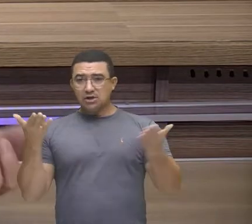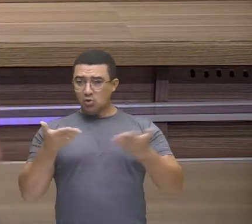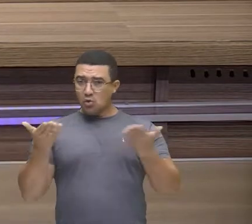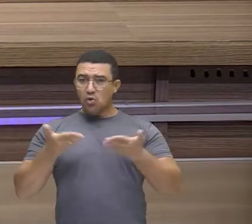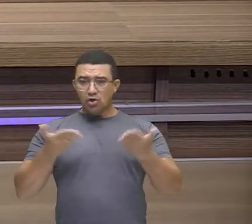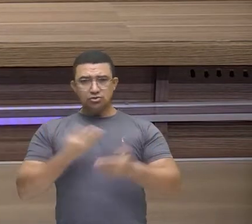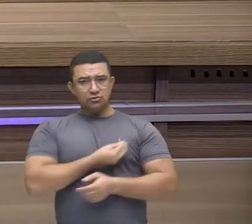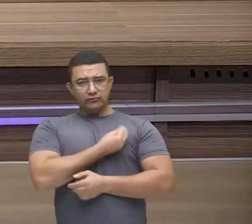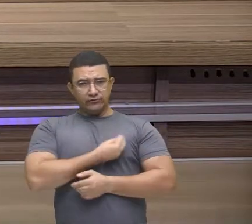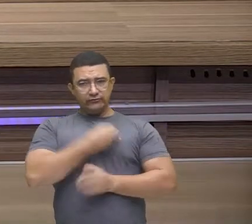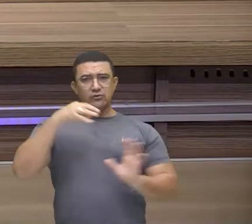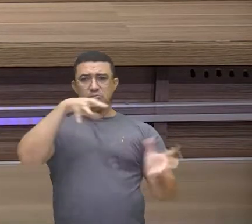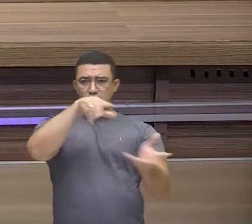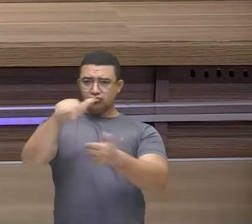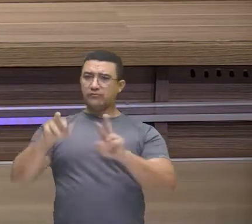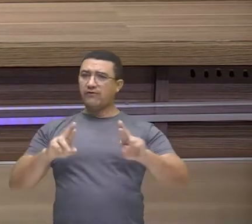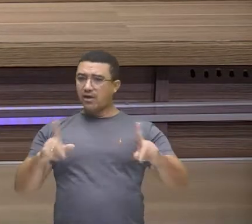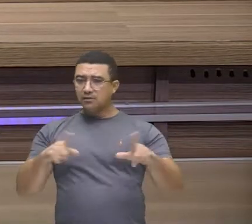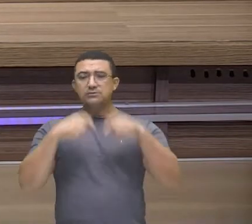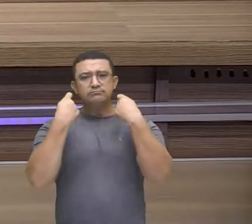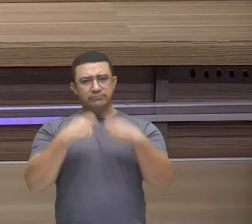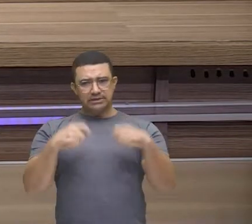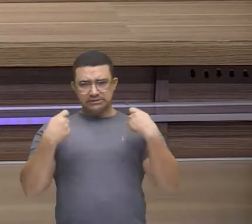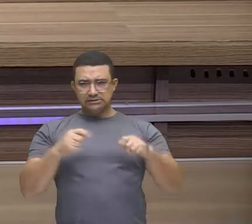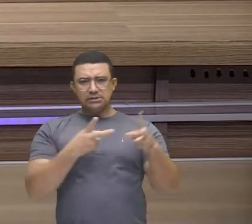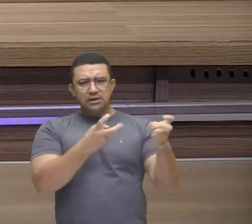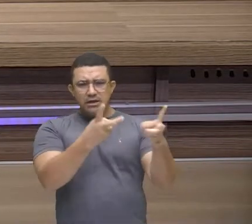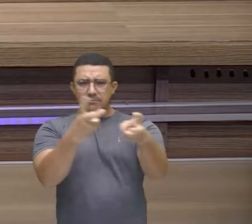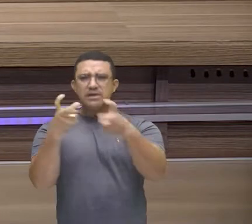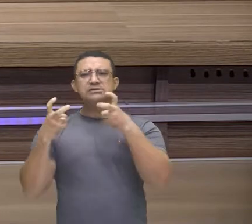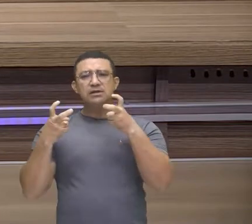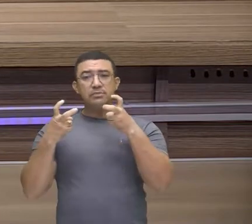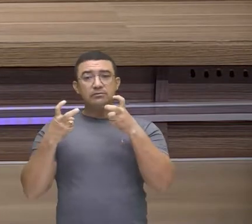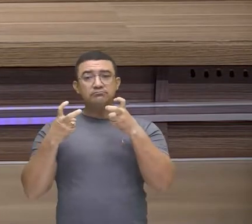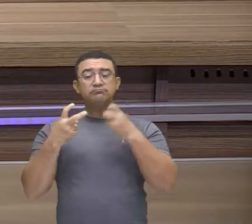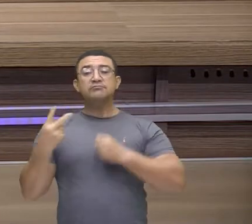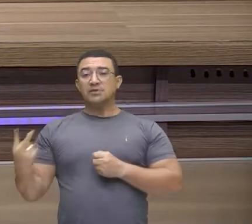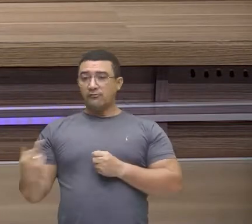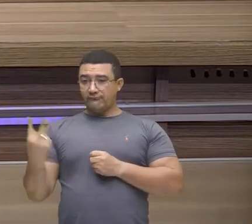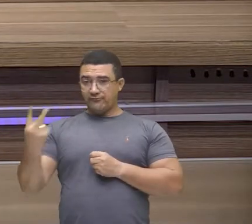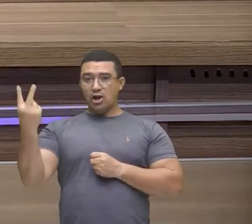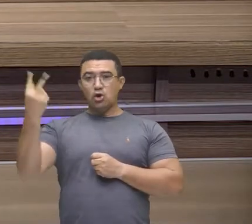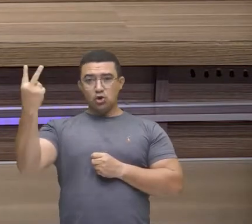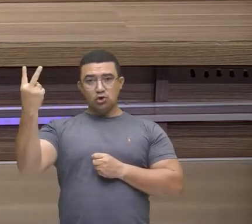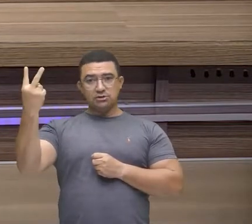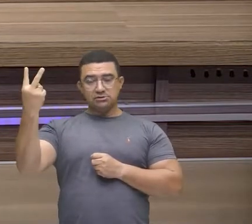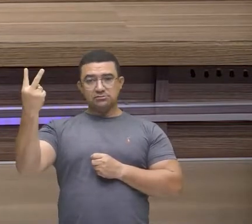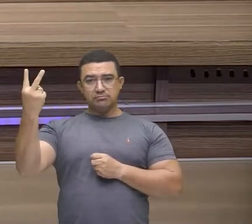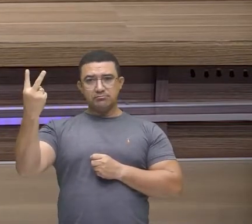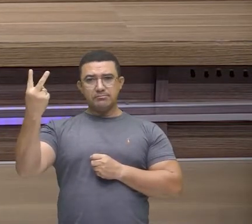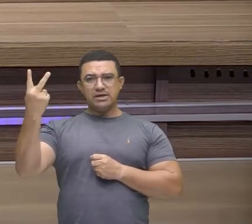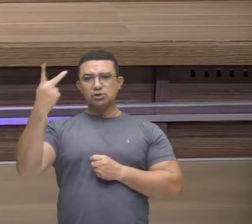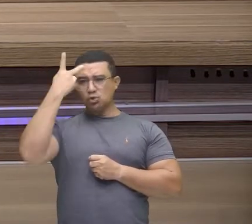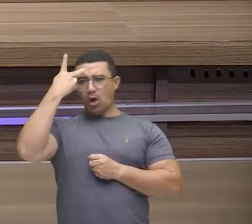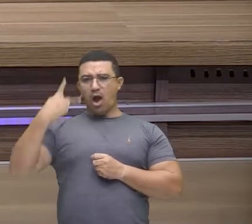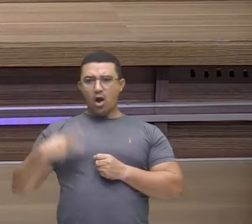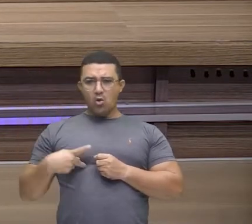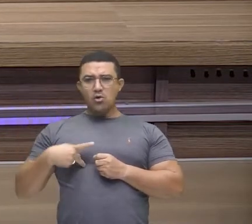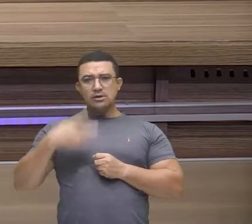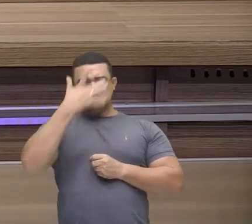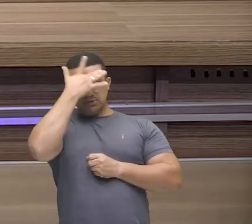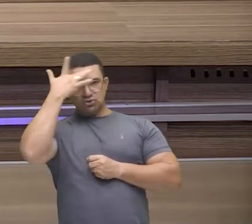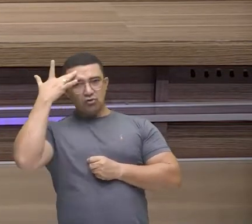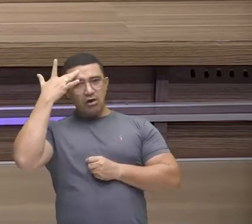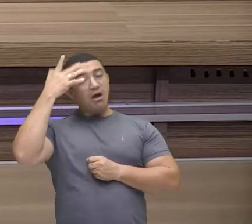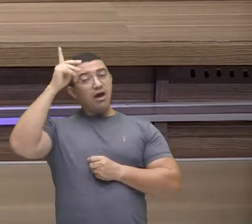Então a gente tem que ter uma percepção muito grande que os valores permanecem os mesmos, né? Mas o que é